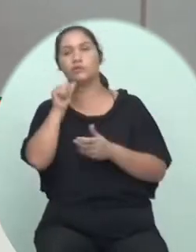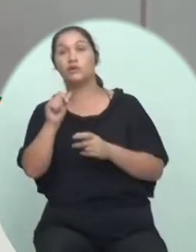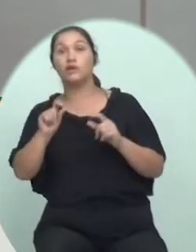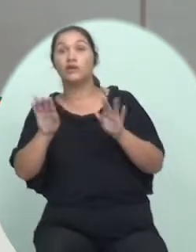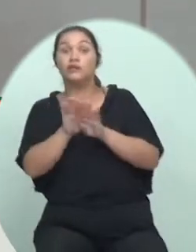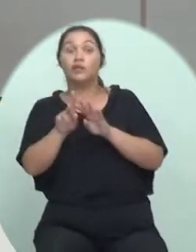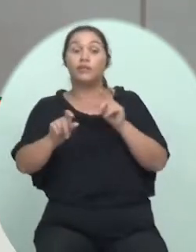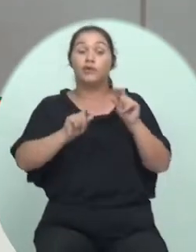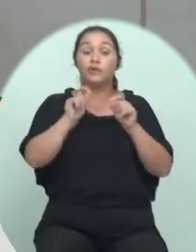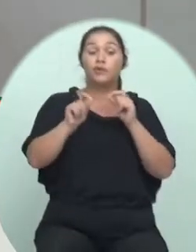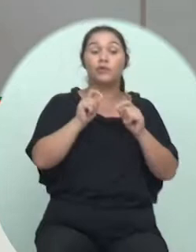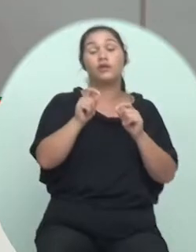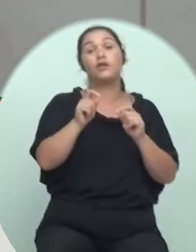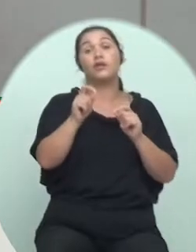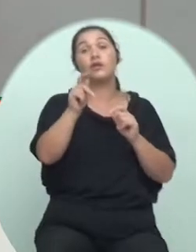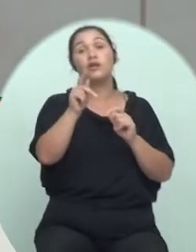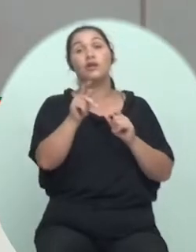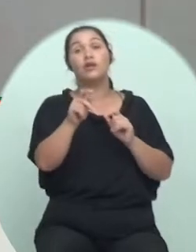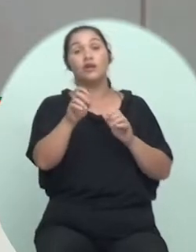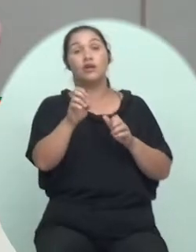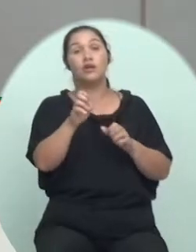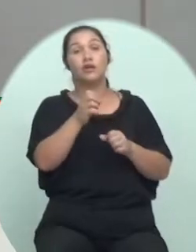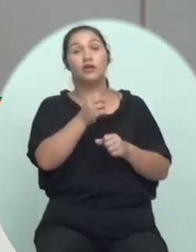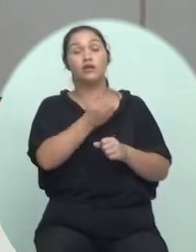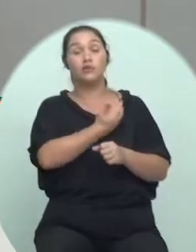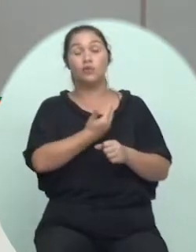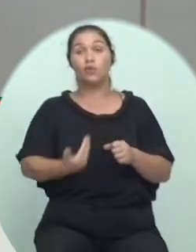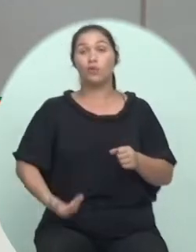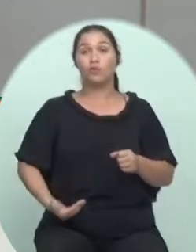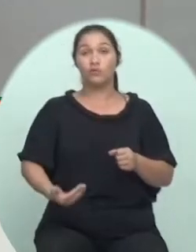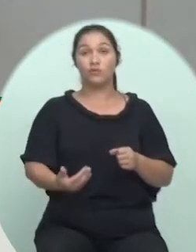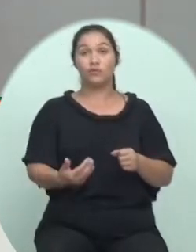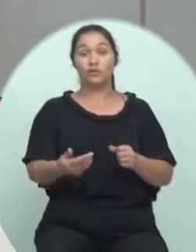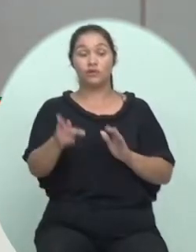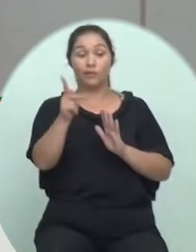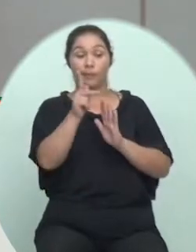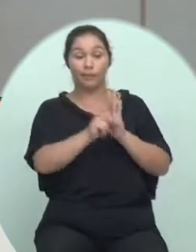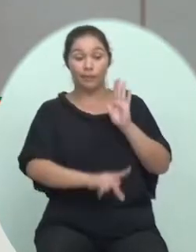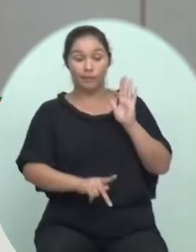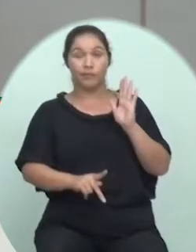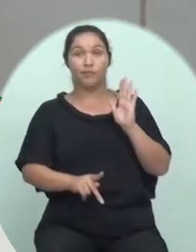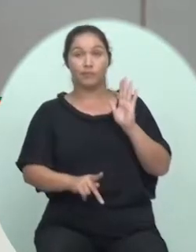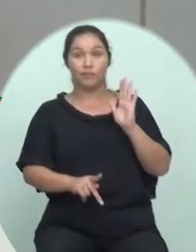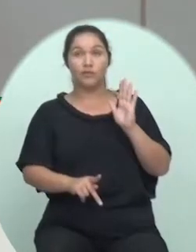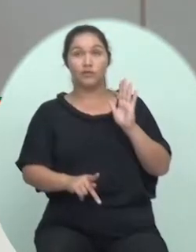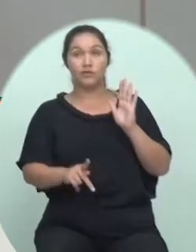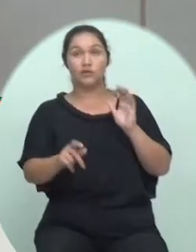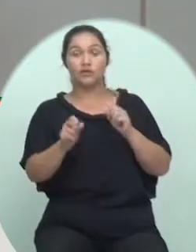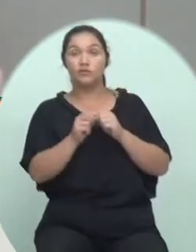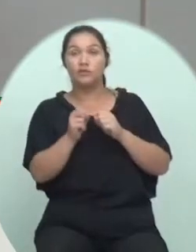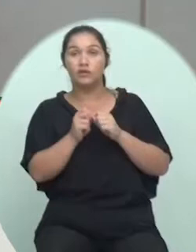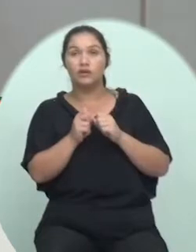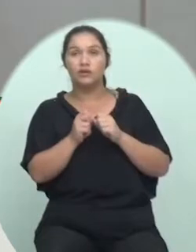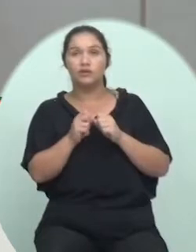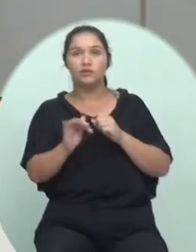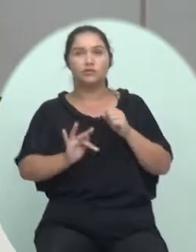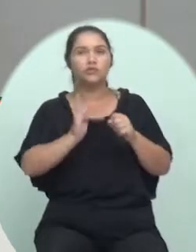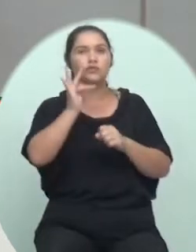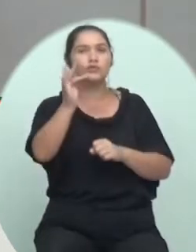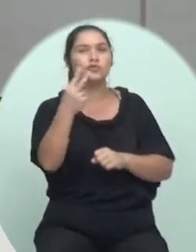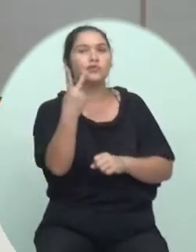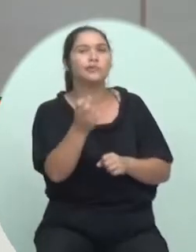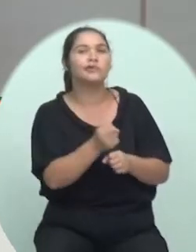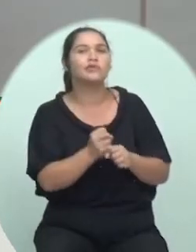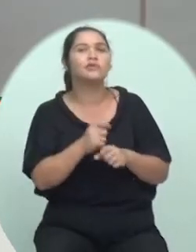vereador Zairo, para esses próximos 2 anos com relação à juventude da nossa cidade? Né? 25% da população da nossa